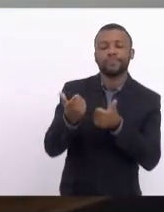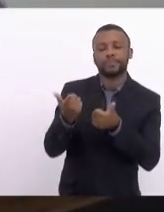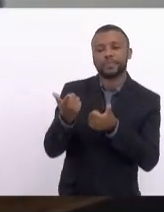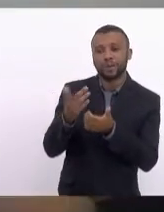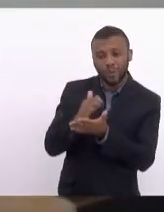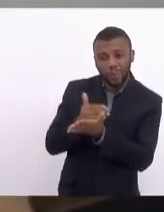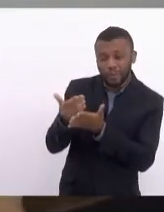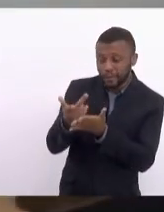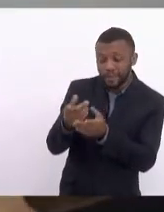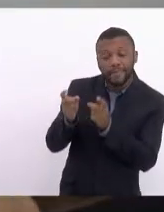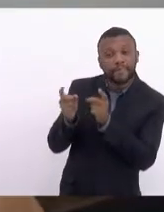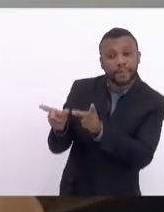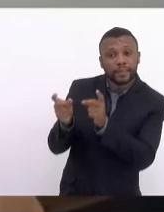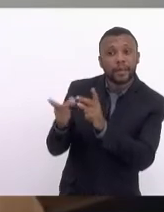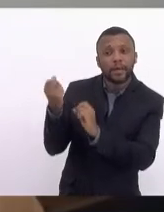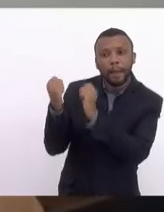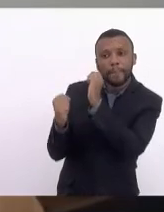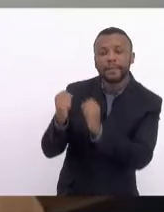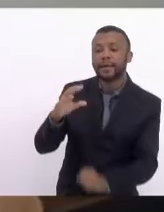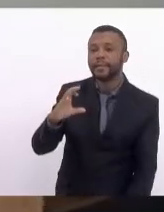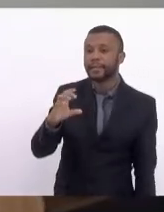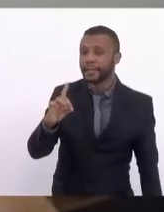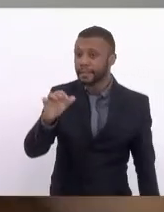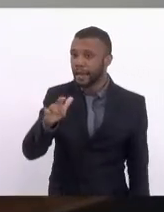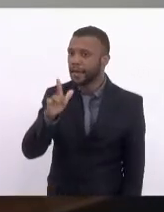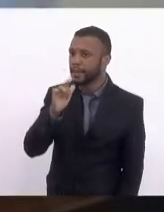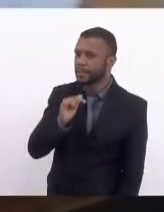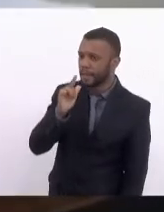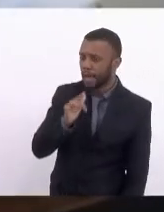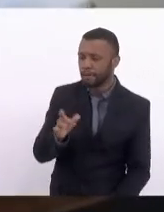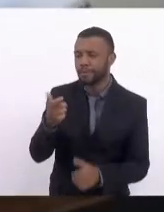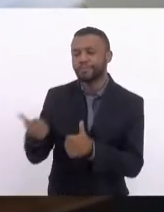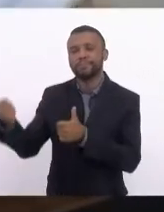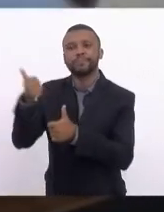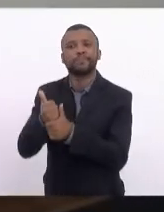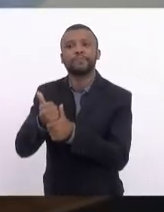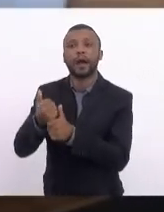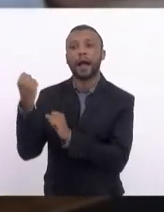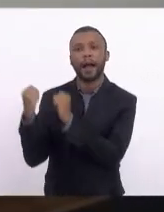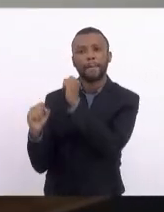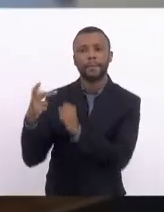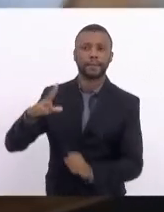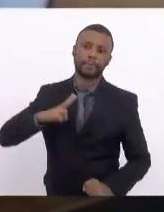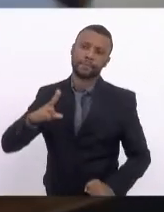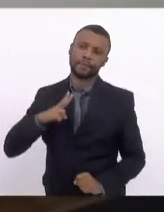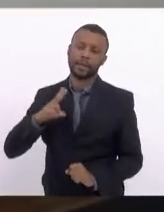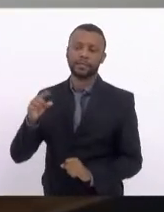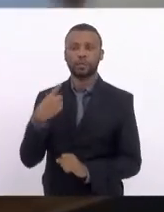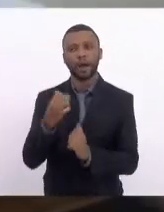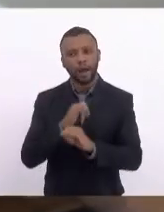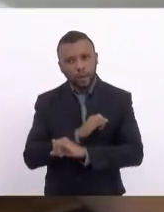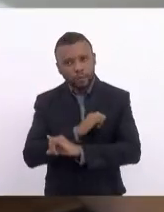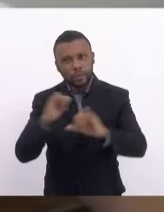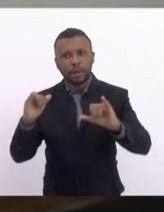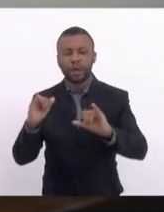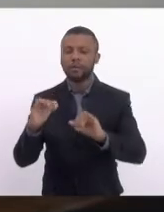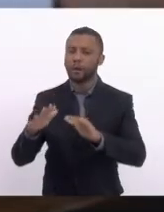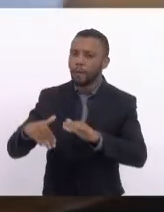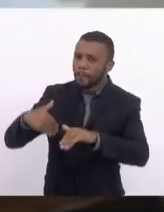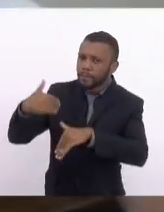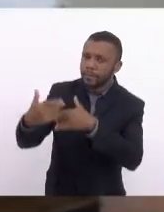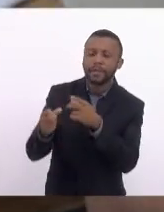da empresa. E nós fizemos esse debate na Assembleia e anunciamos que o processo de concessão ao setor privado,